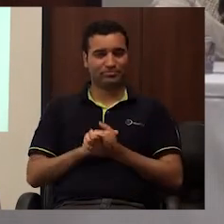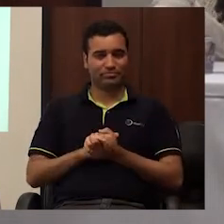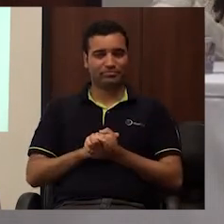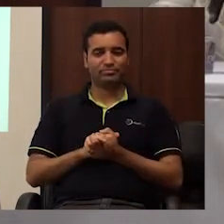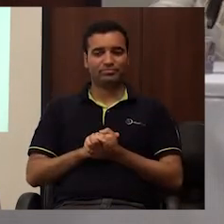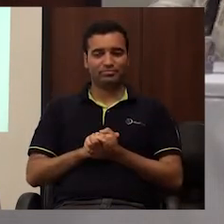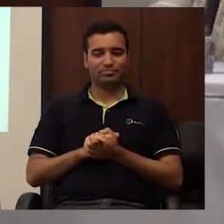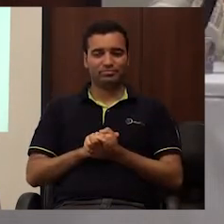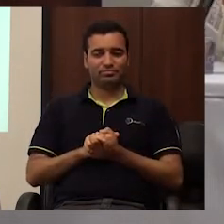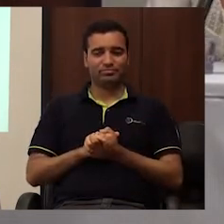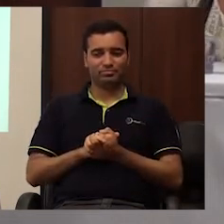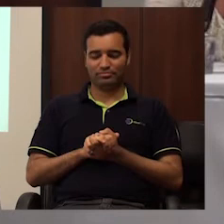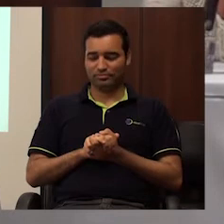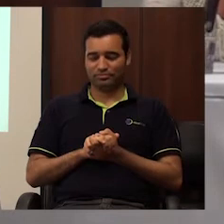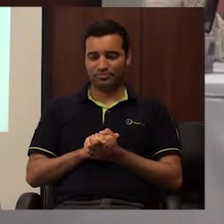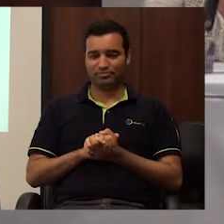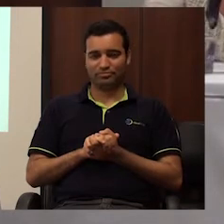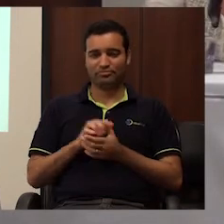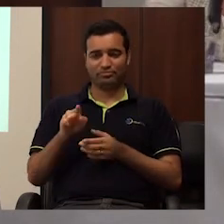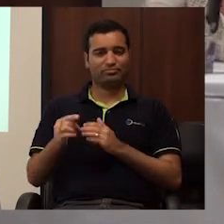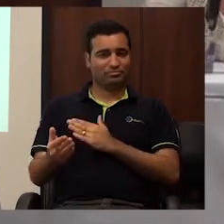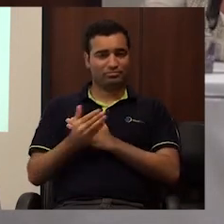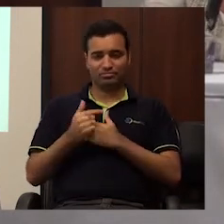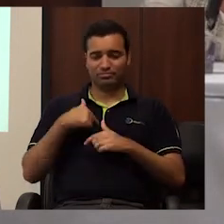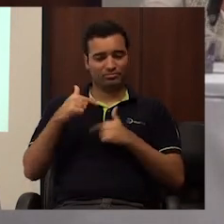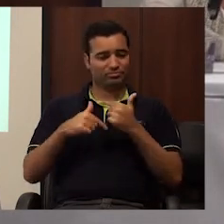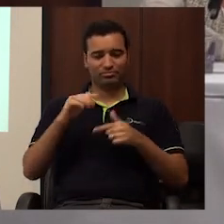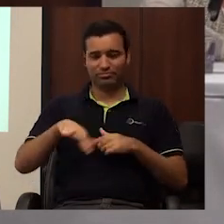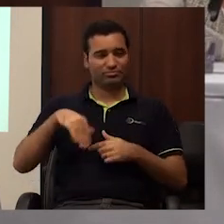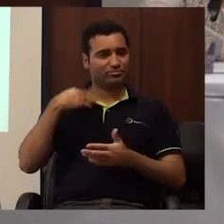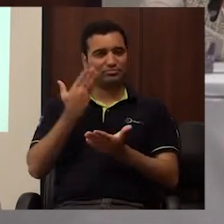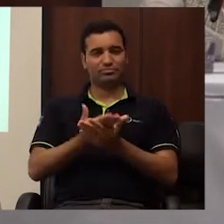o estar, né, atuando até hoje.